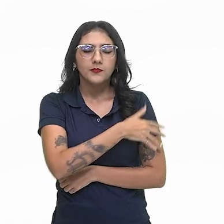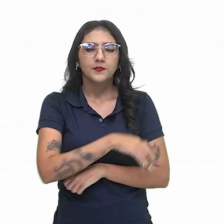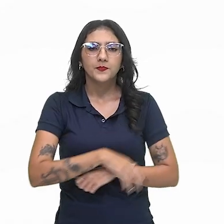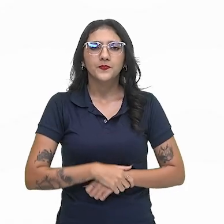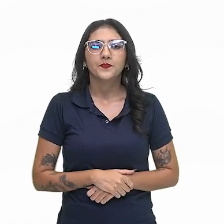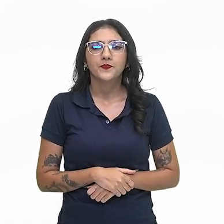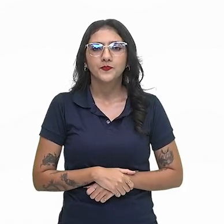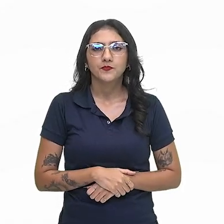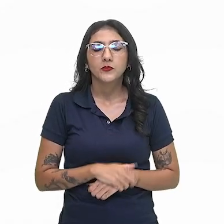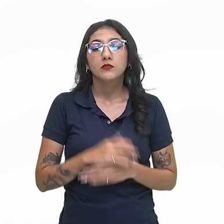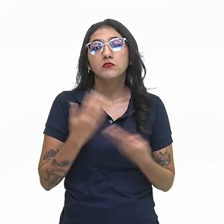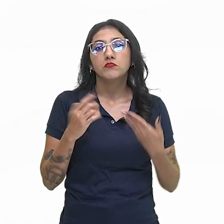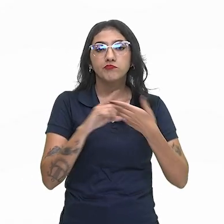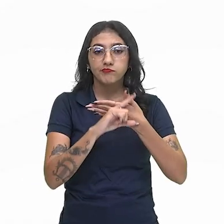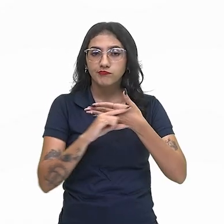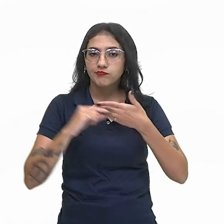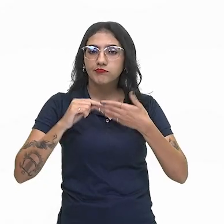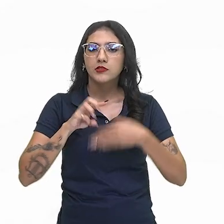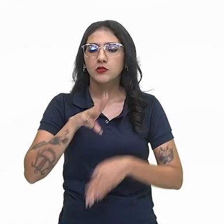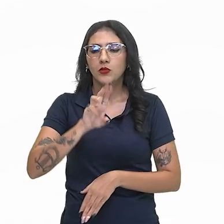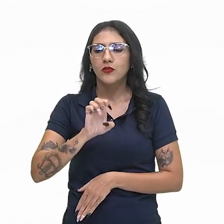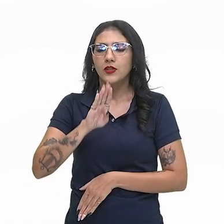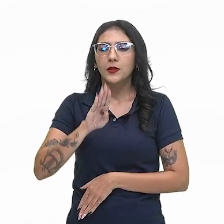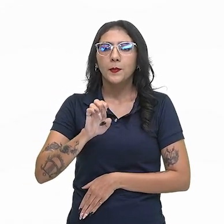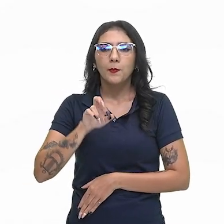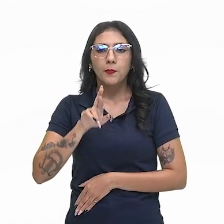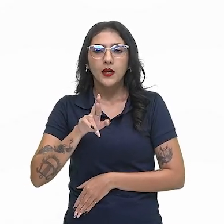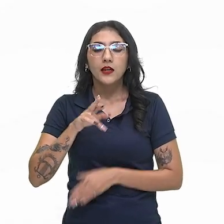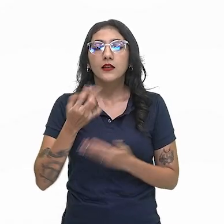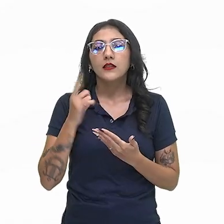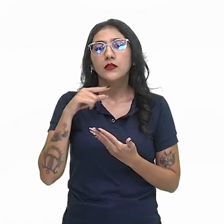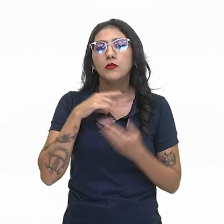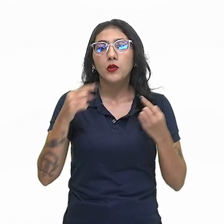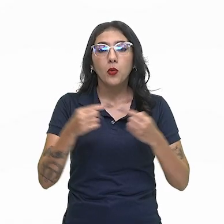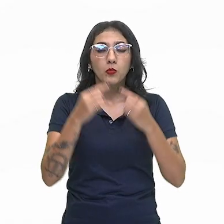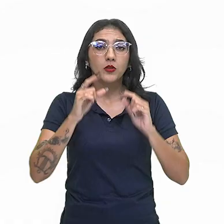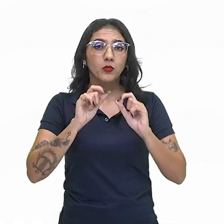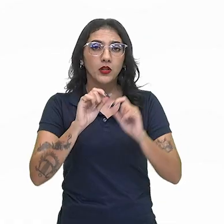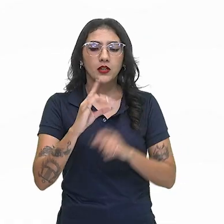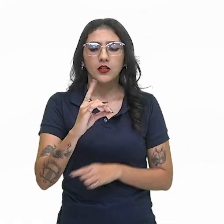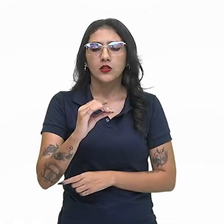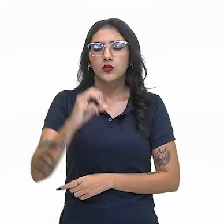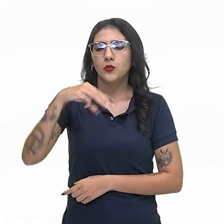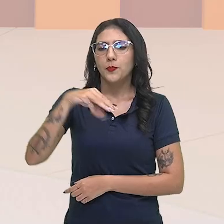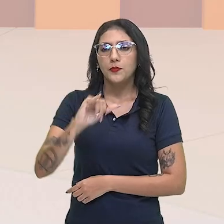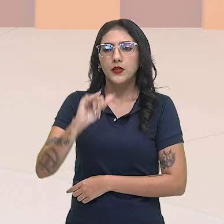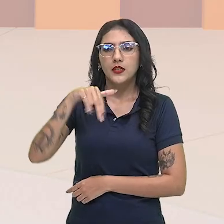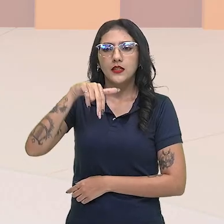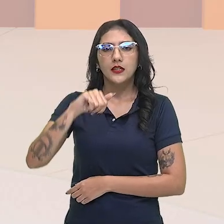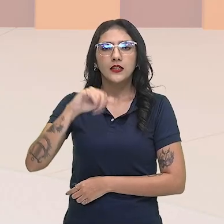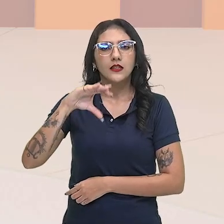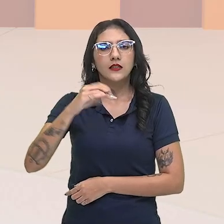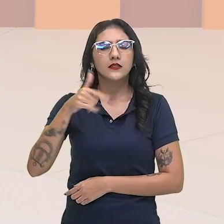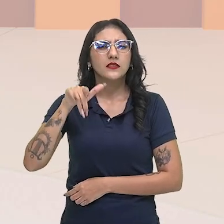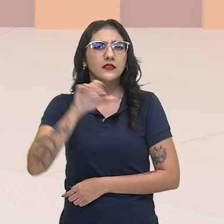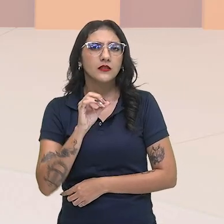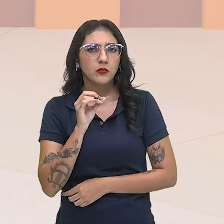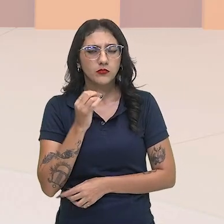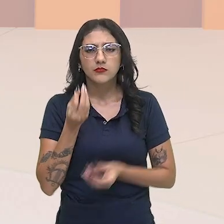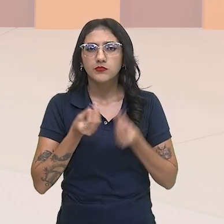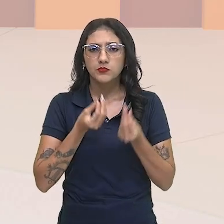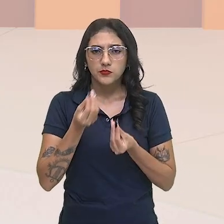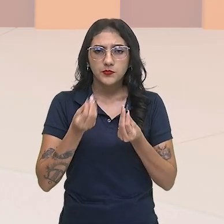exercício legítimo do poder ele chama de dominação. E aí nós vamos trabalhar a questão da dominação, como é que ela se dá,